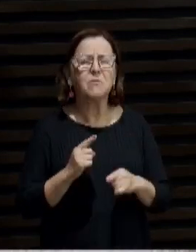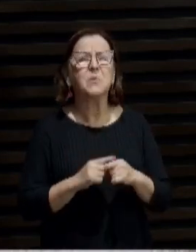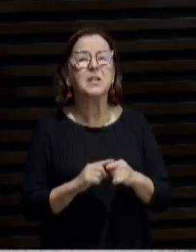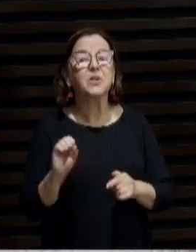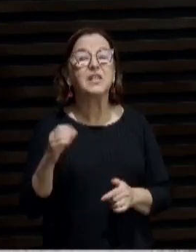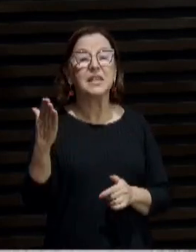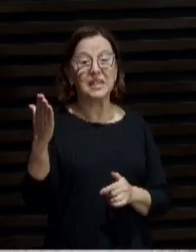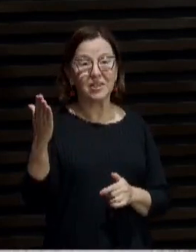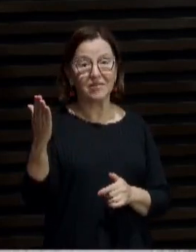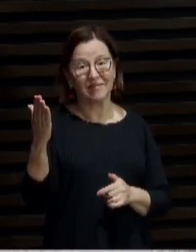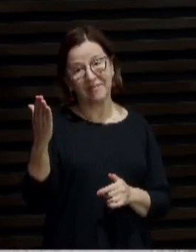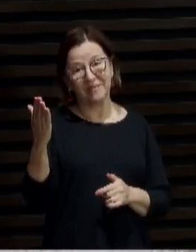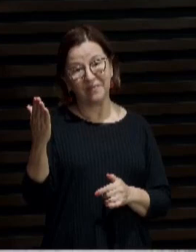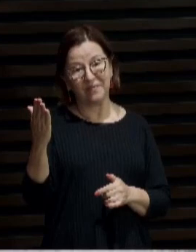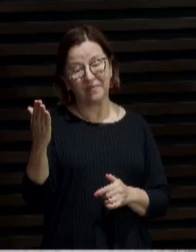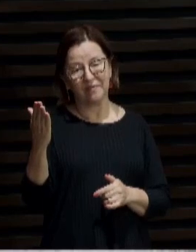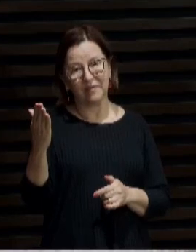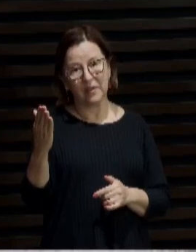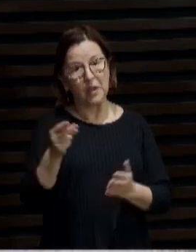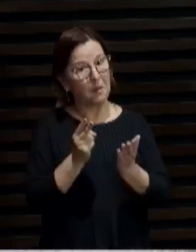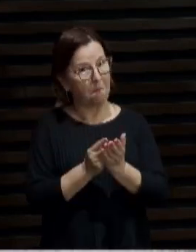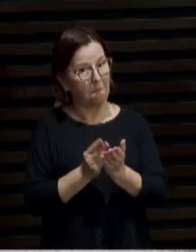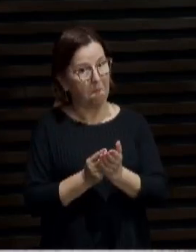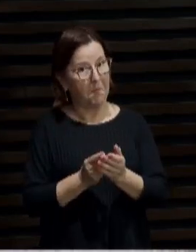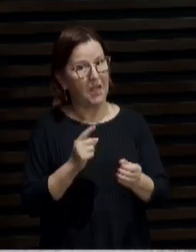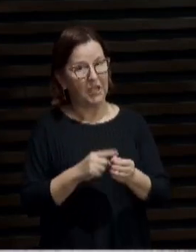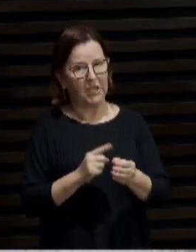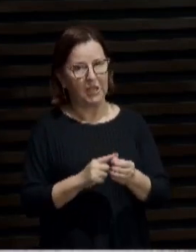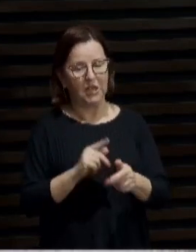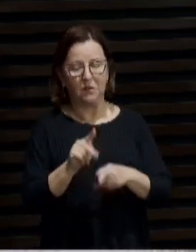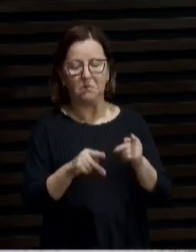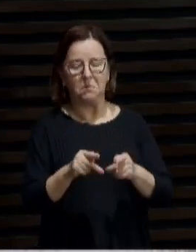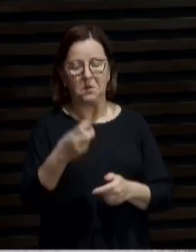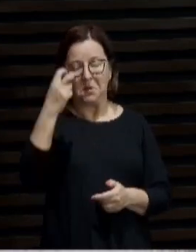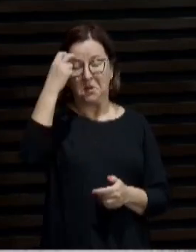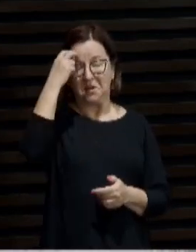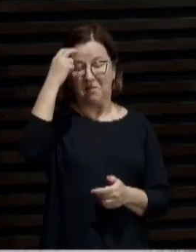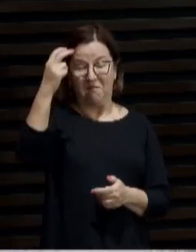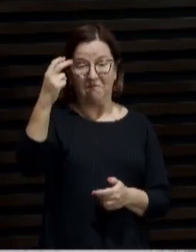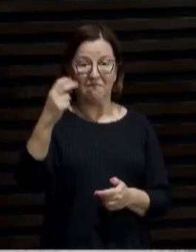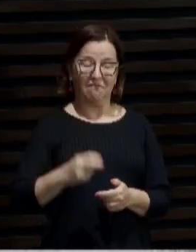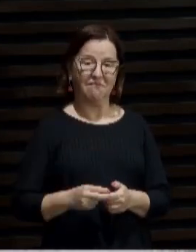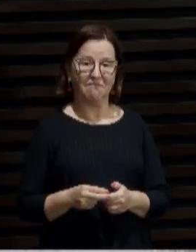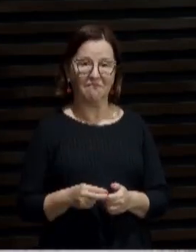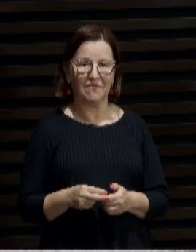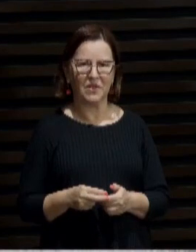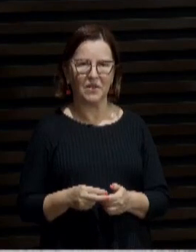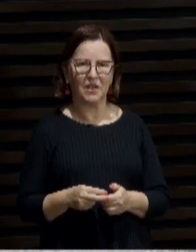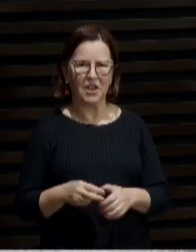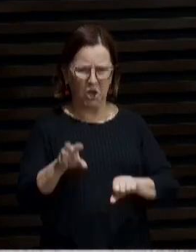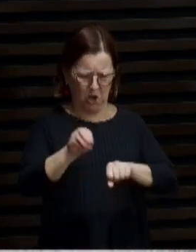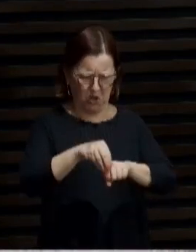Apesar, como já disse, de ser uma cidade culta, uma cidade muito bem instruída no conhecimento do